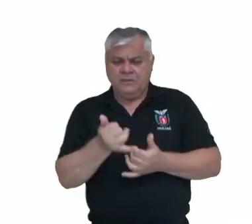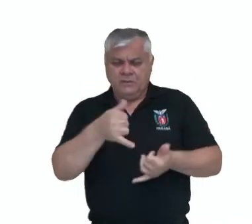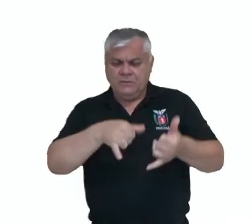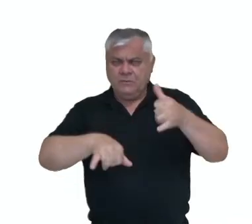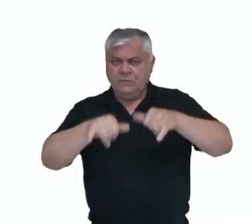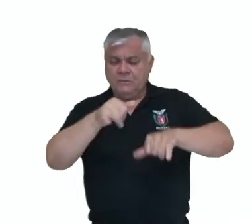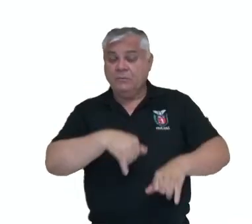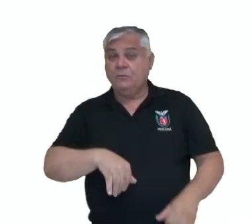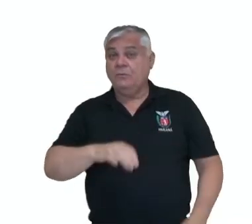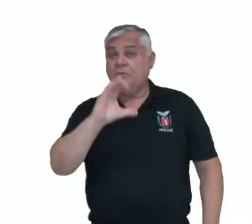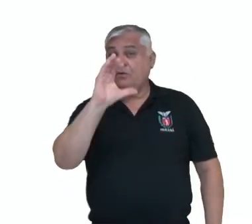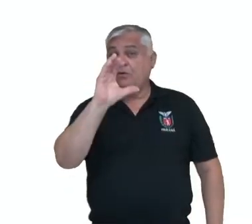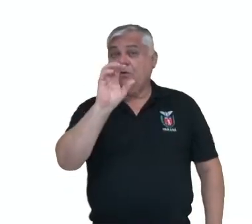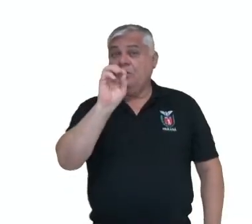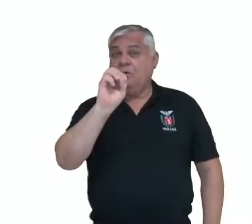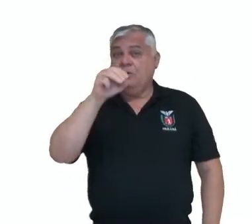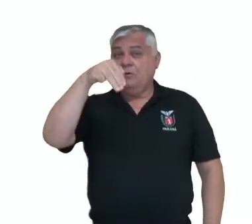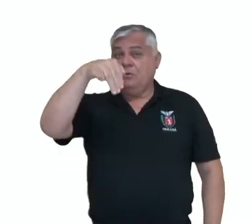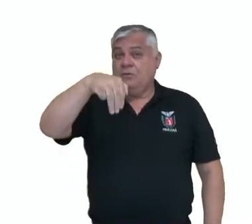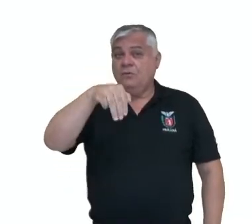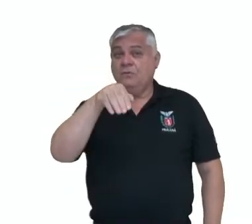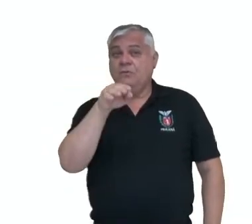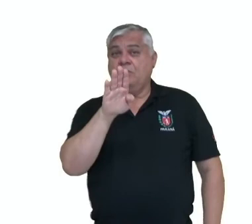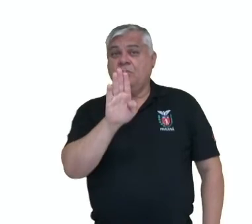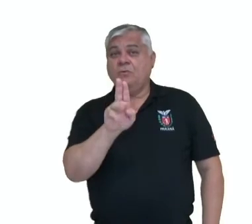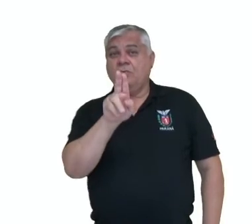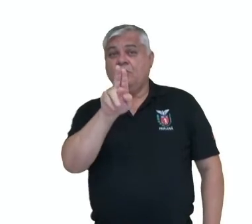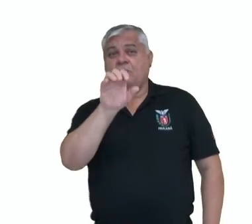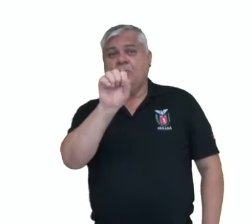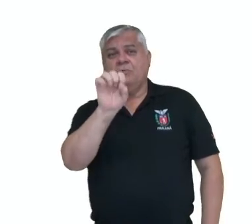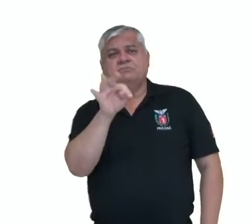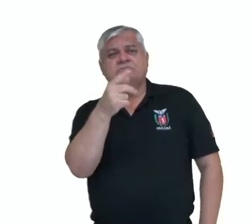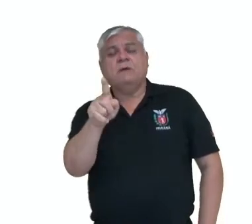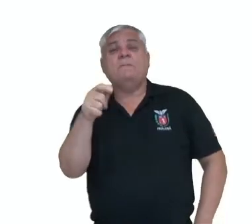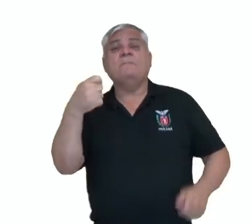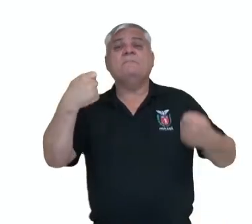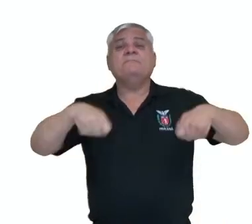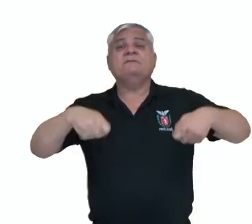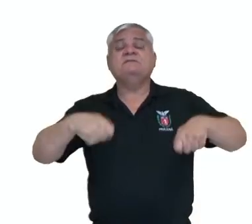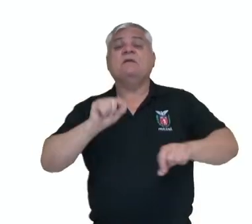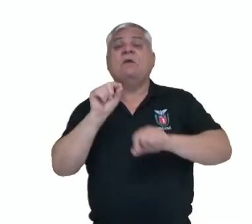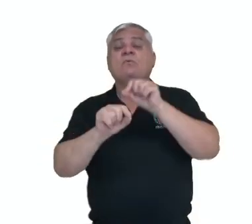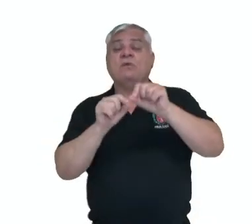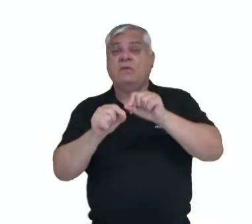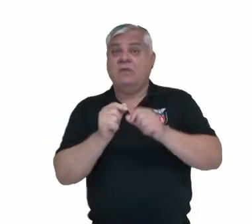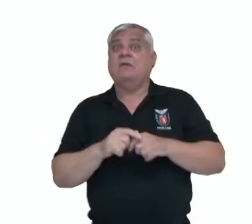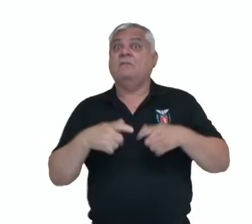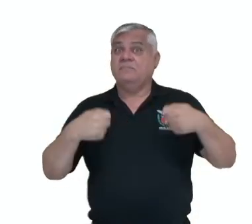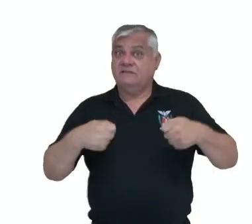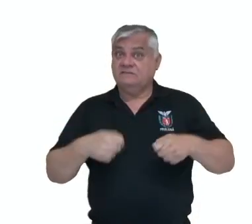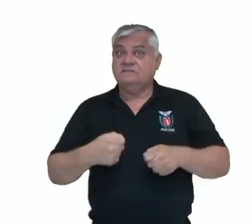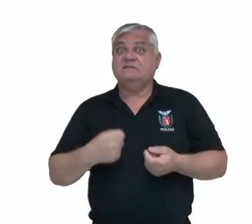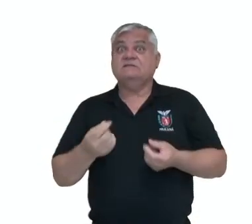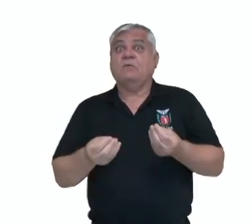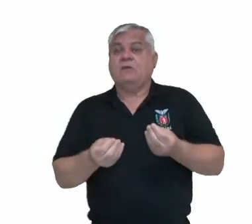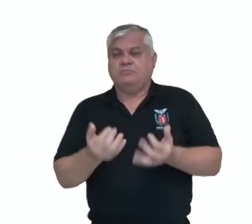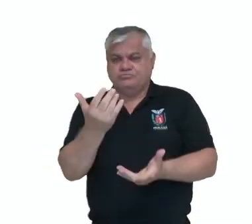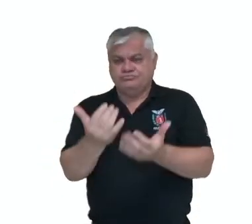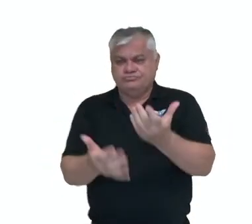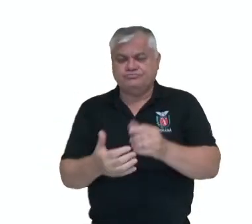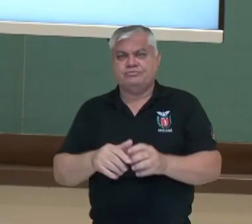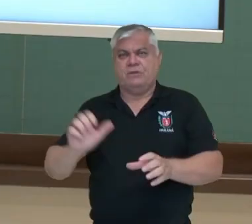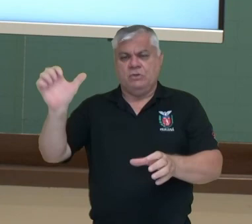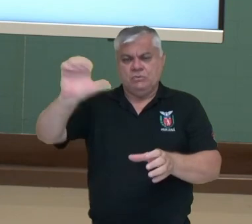combustão, para ela ocorrer, precisa ter o combustível, tá? Que é um material inflamável, pode ser